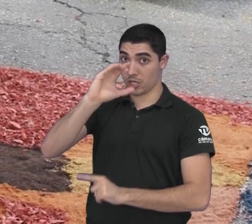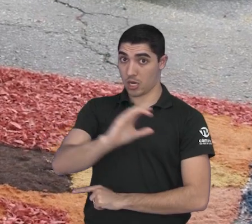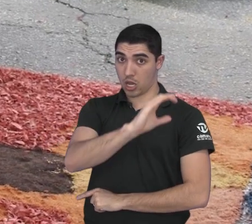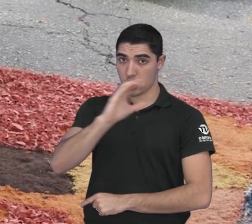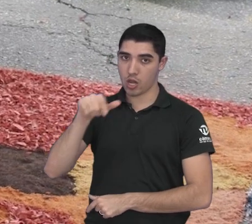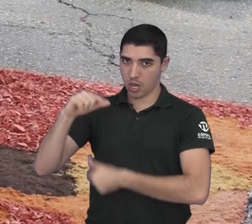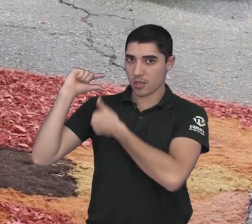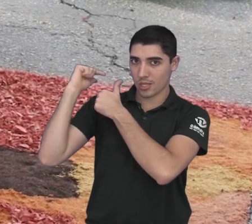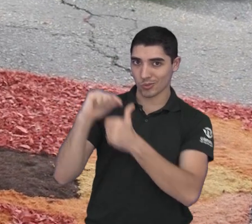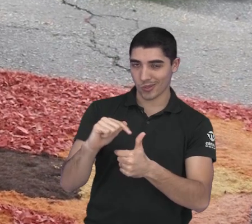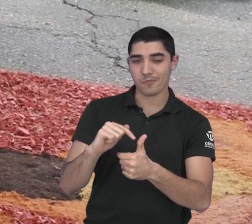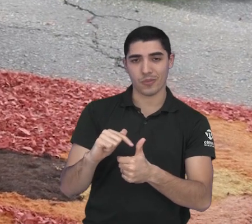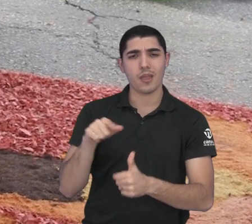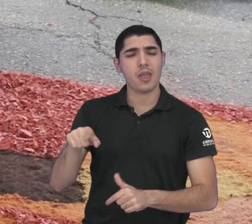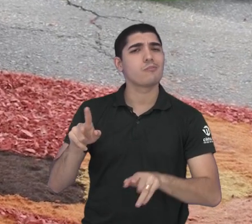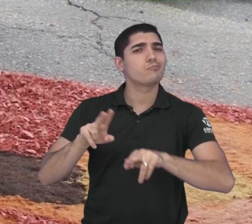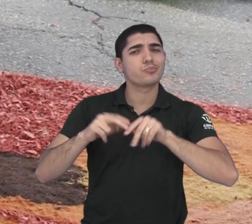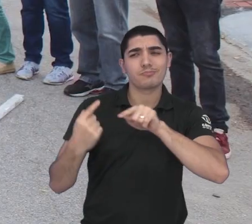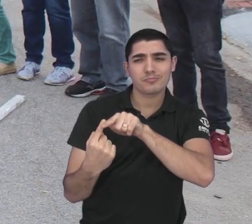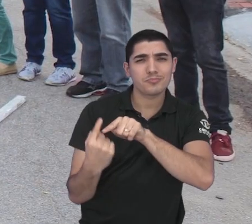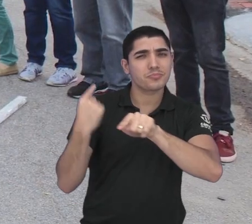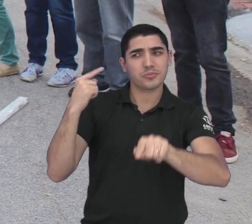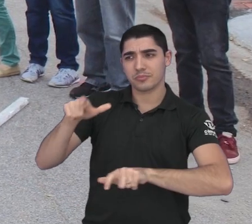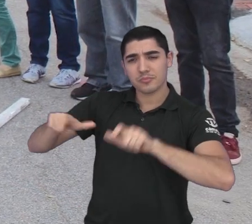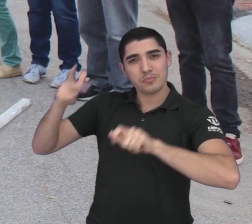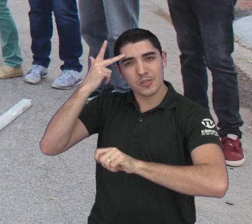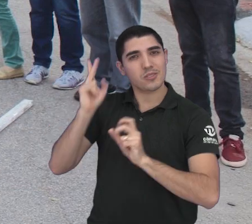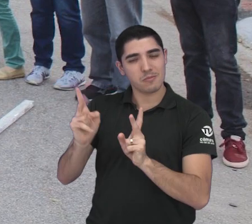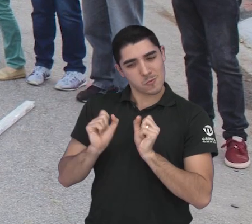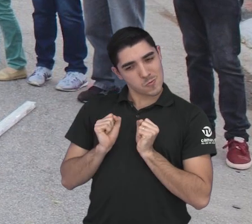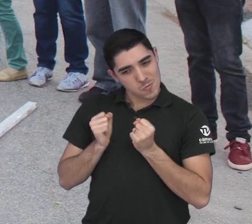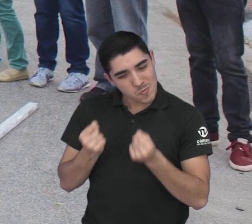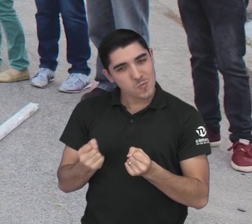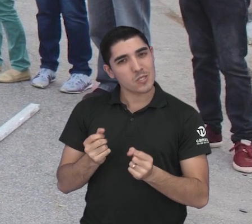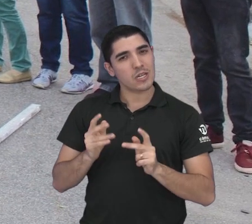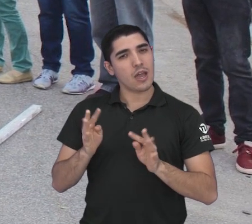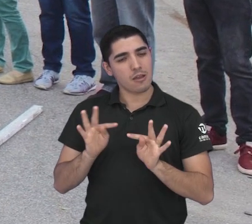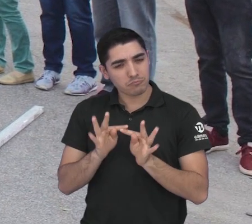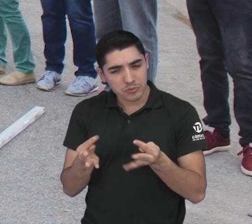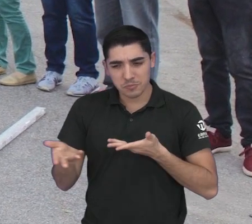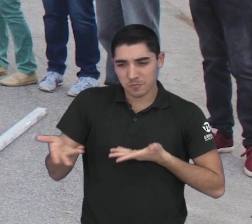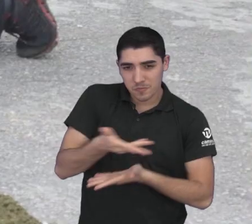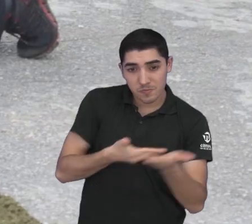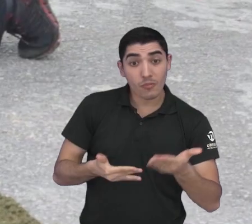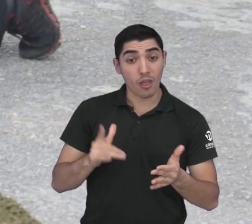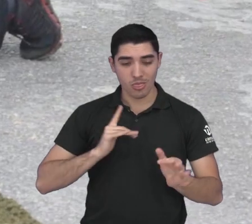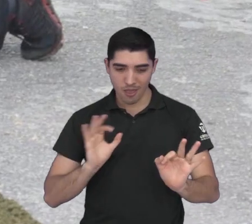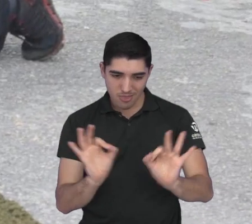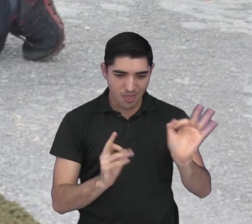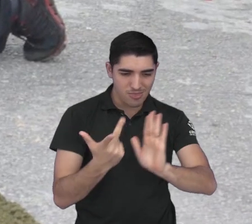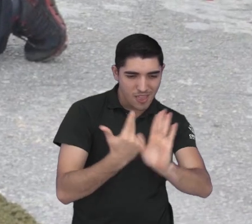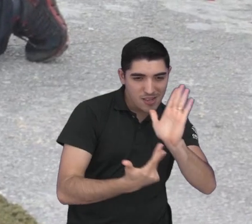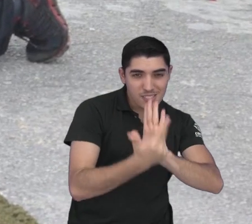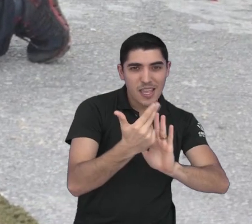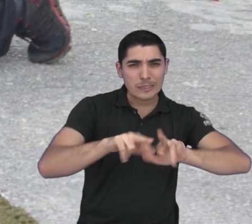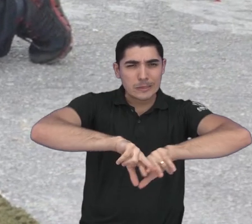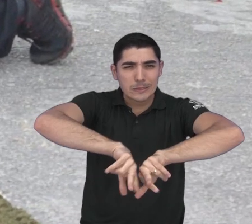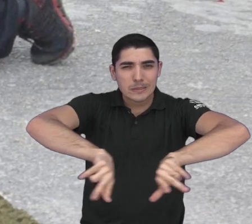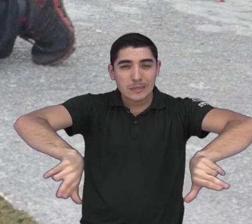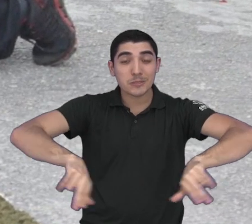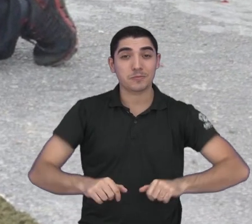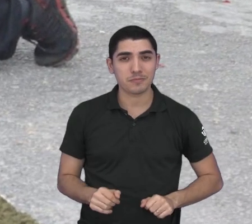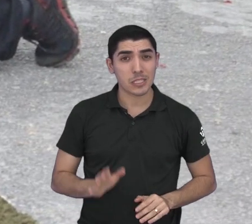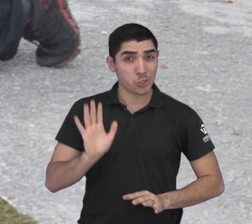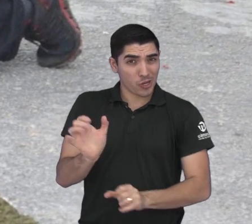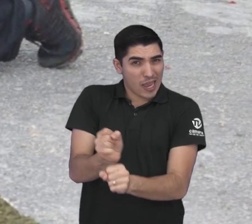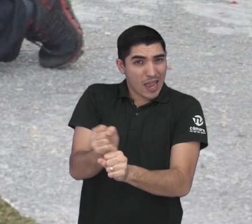cultura católica. Esses registros são resultados de muito esforço e cumplicidade. Obras espalhadas por diversas